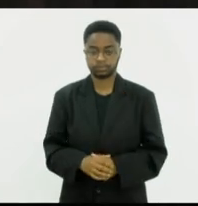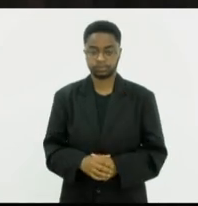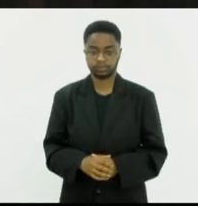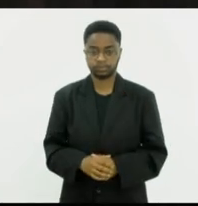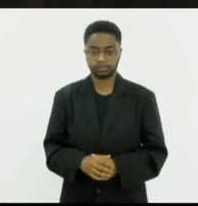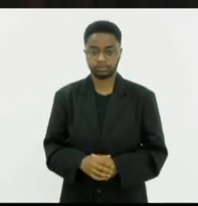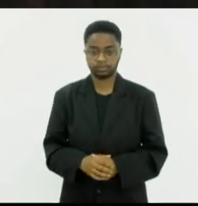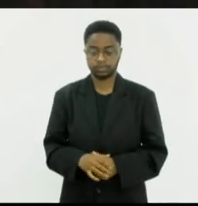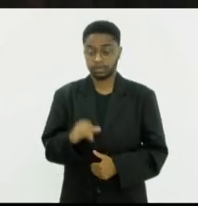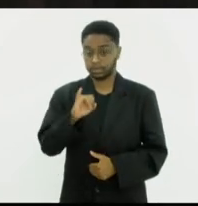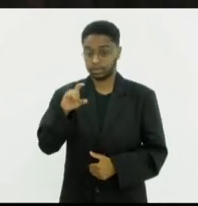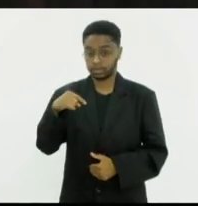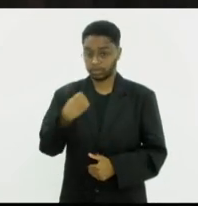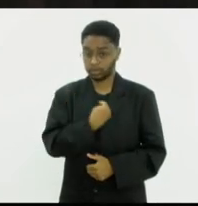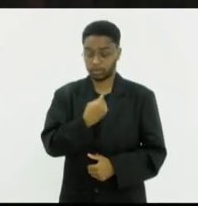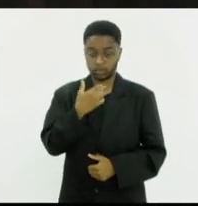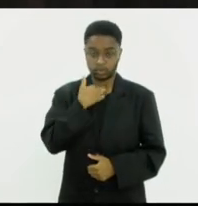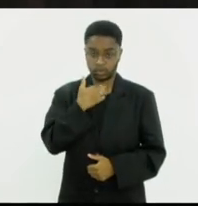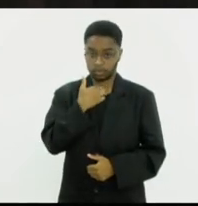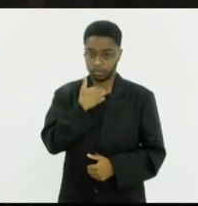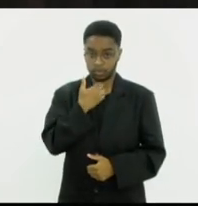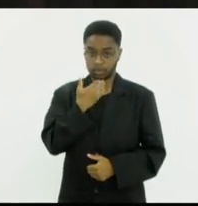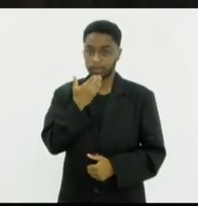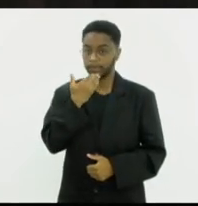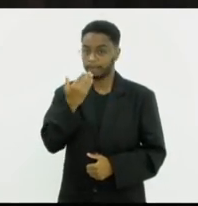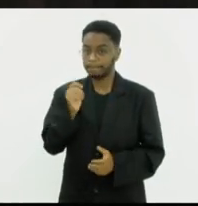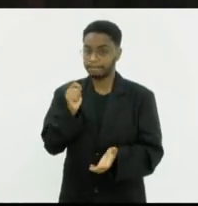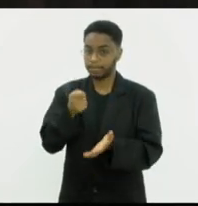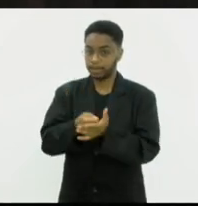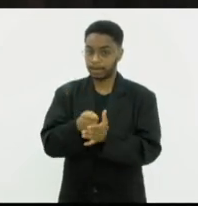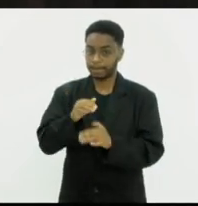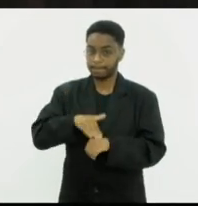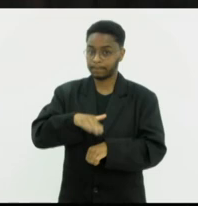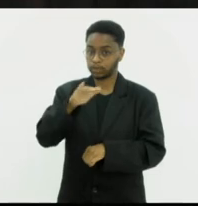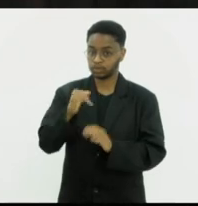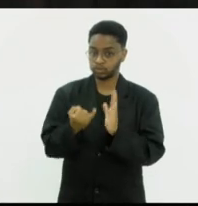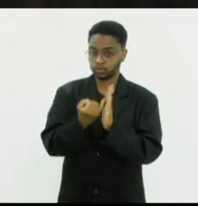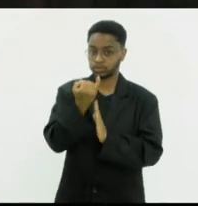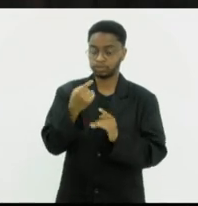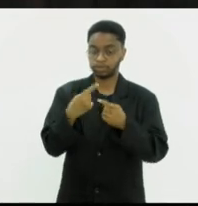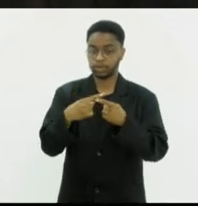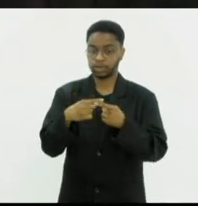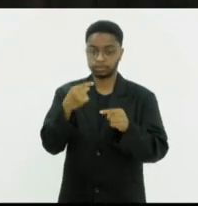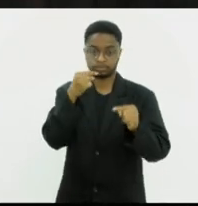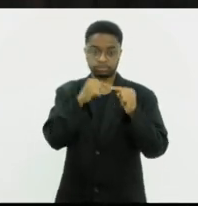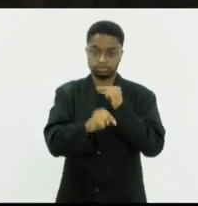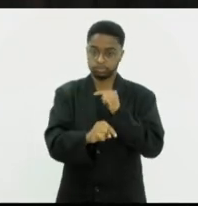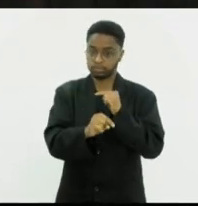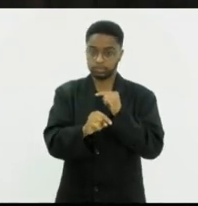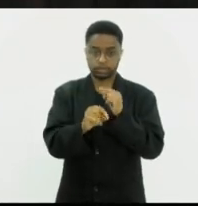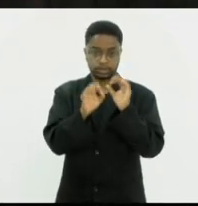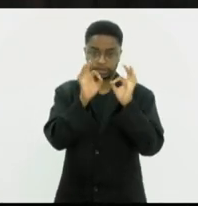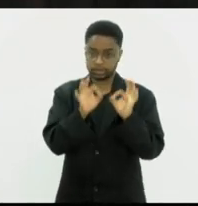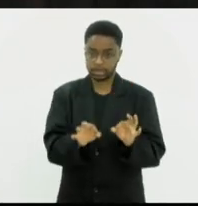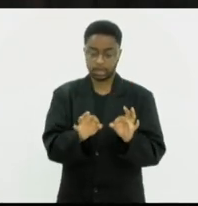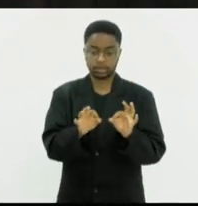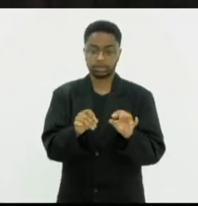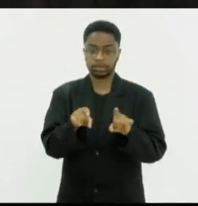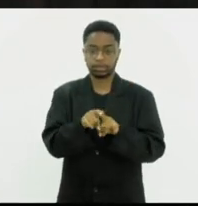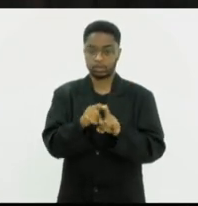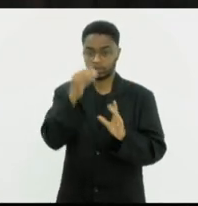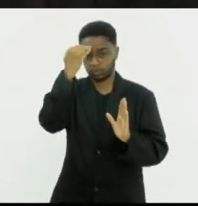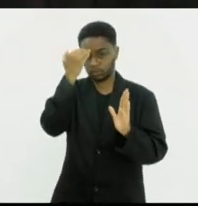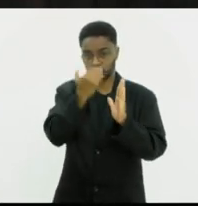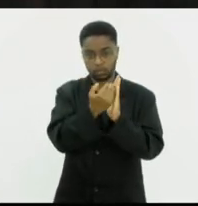se não podemos cobrar mais juros, porque é indecente e moral, e desrespeito o pacto